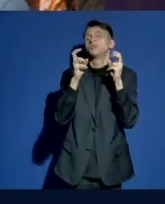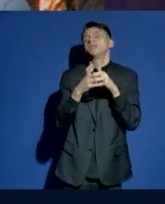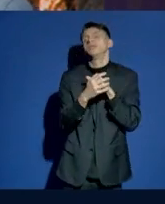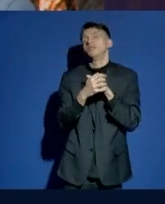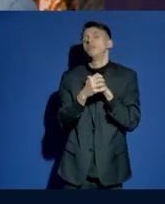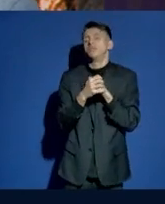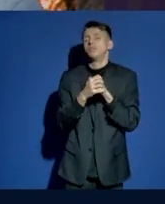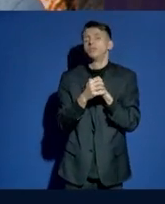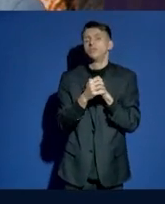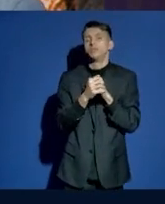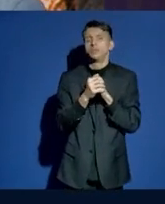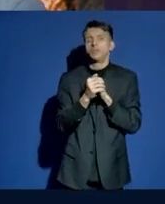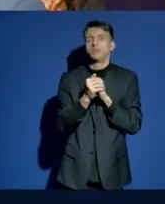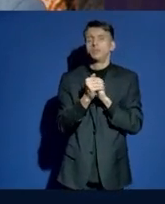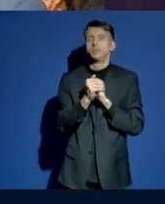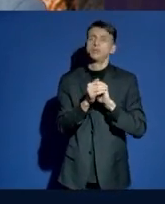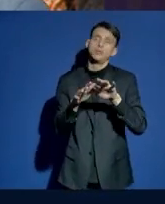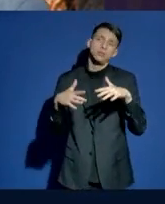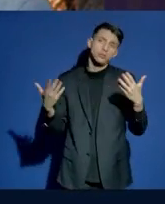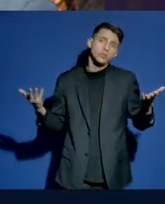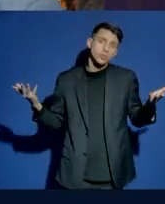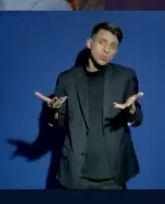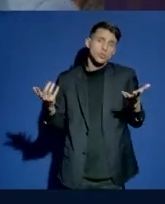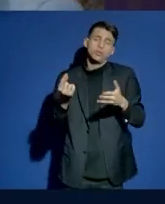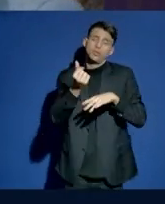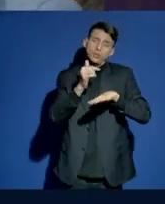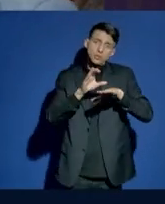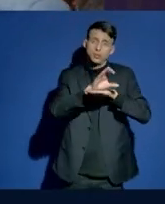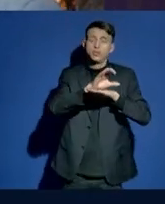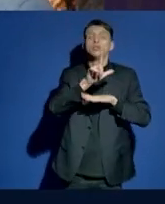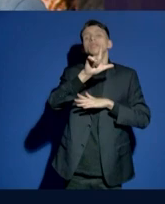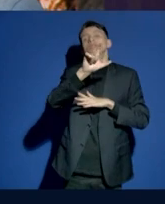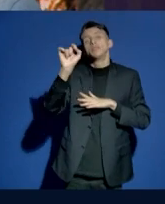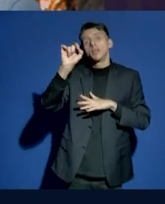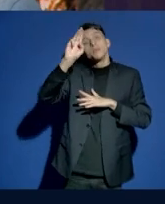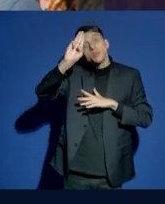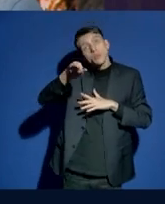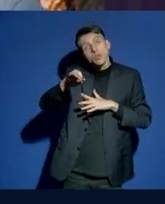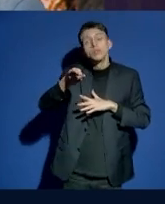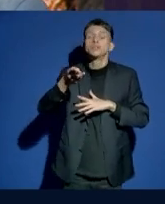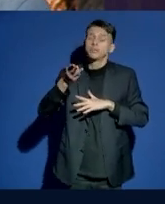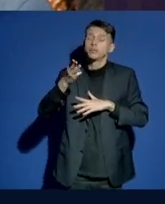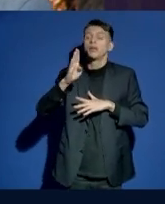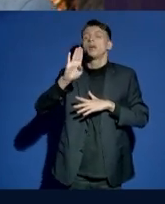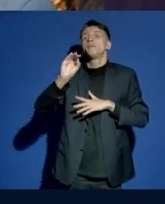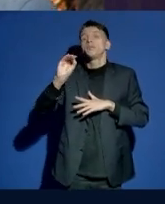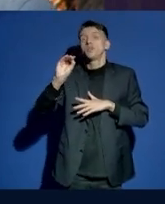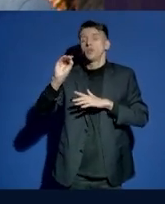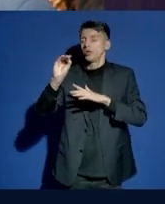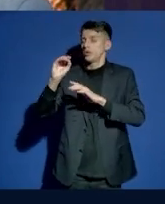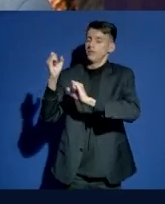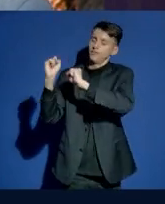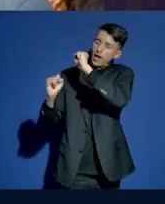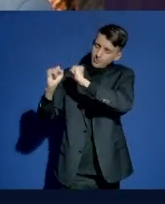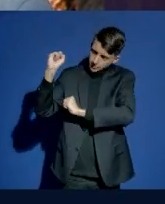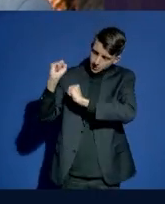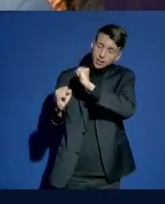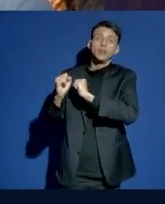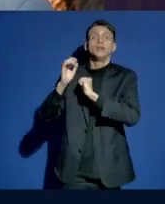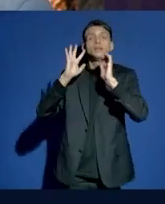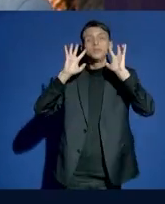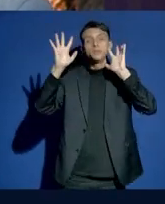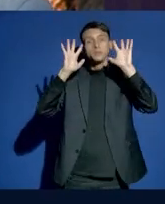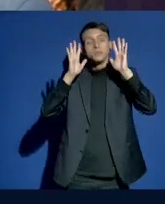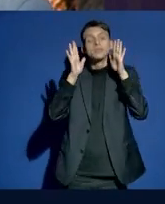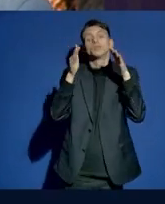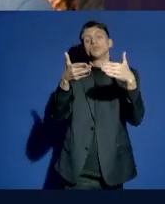insumos biológicos, e estamos agora investindo 100 milhões numa biofábrica lá em Uberaba, justamente olhando essa tendência,